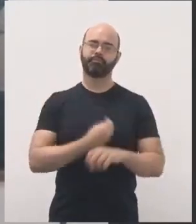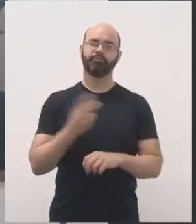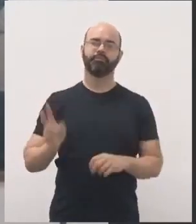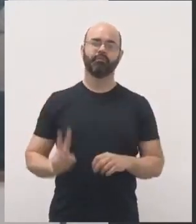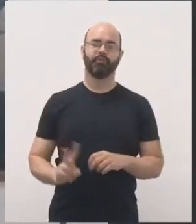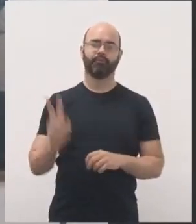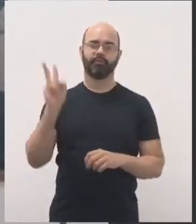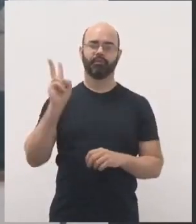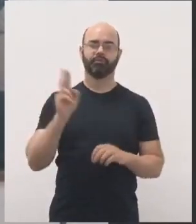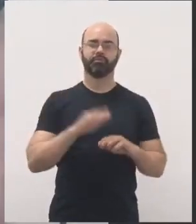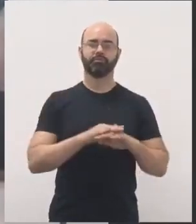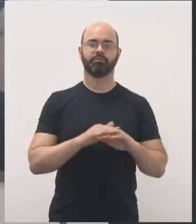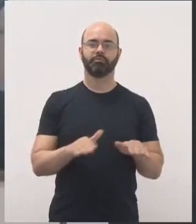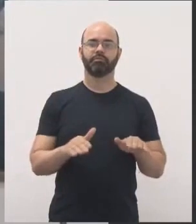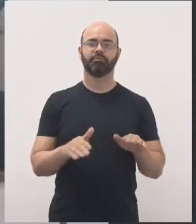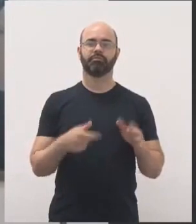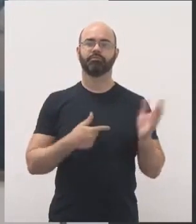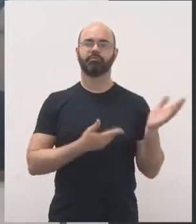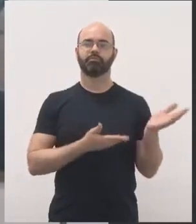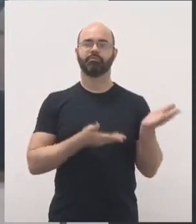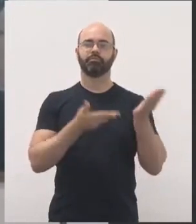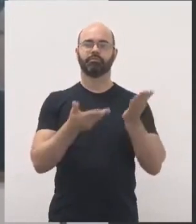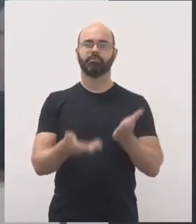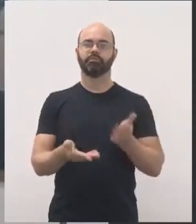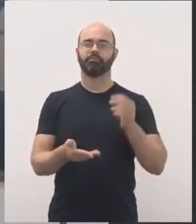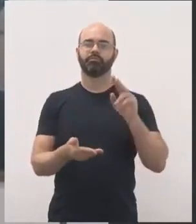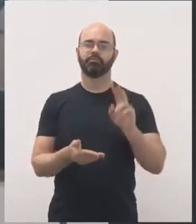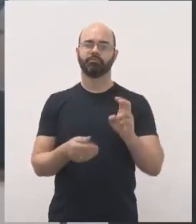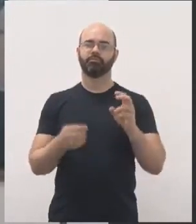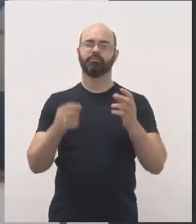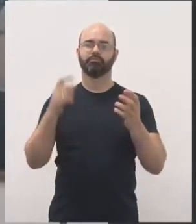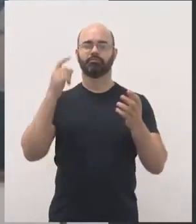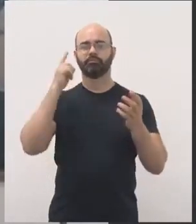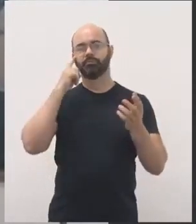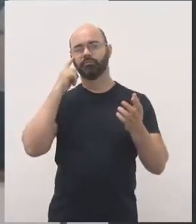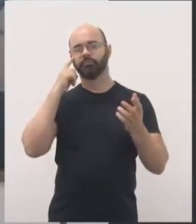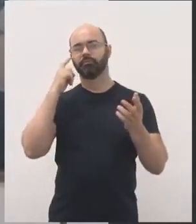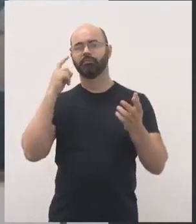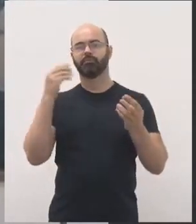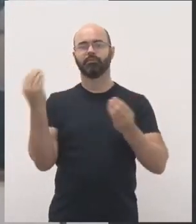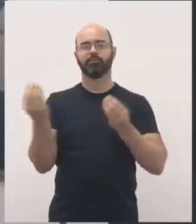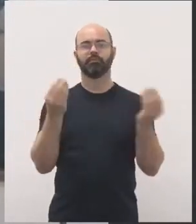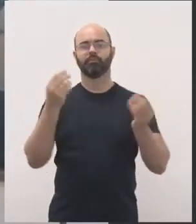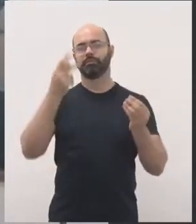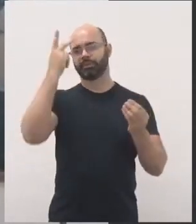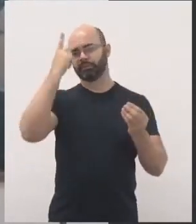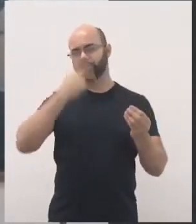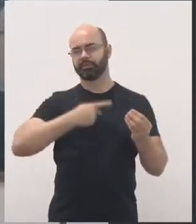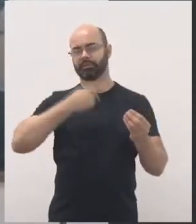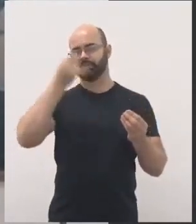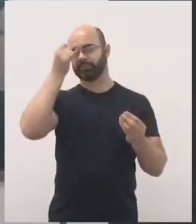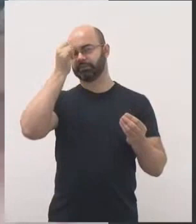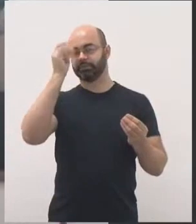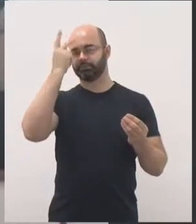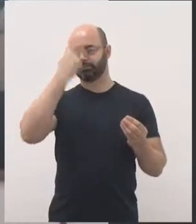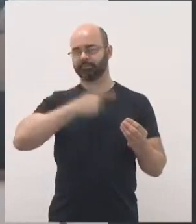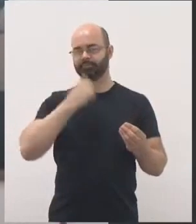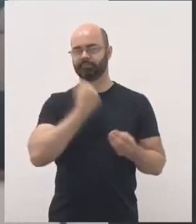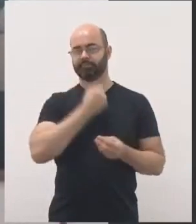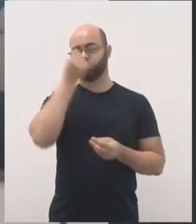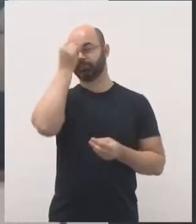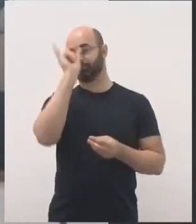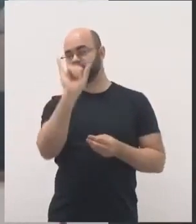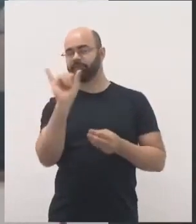vida, trazendo, então, essa questão da perspectiva da prevenção do suicídio, mas que